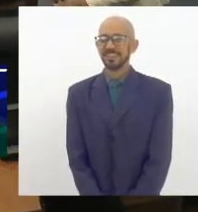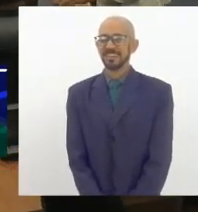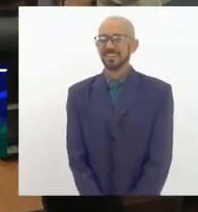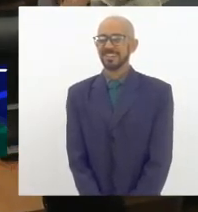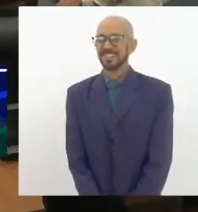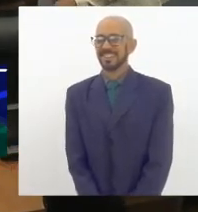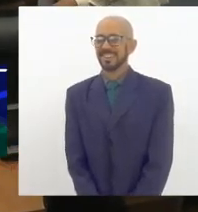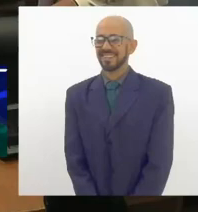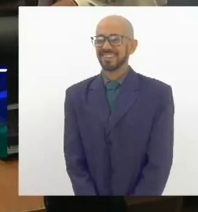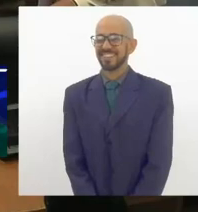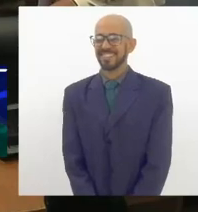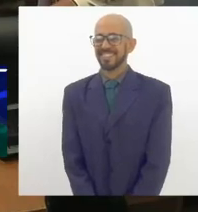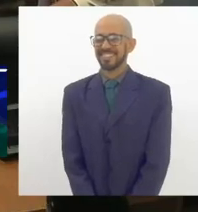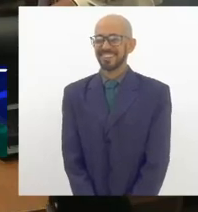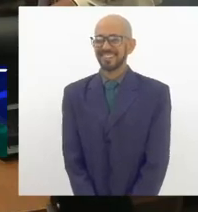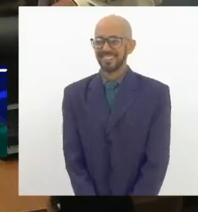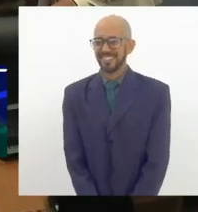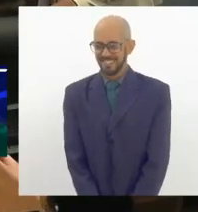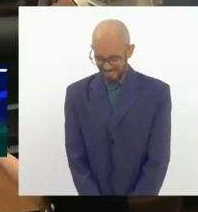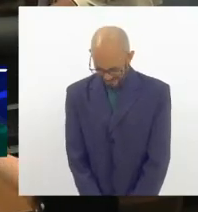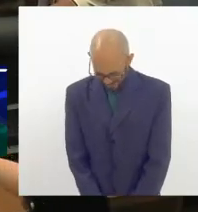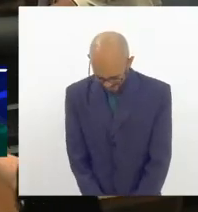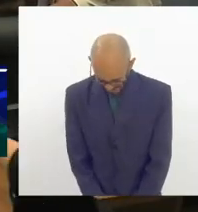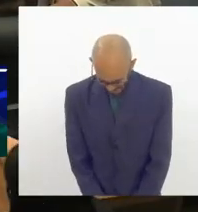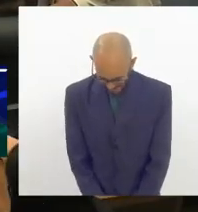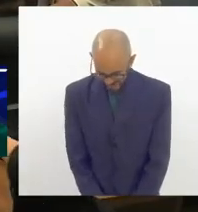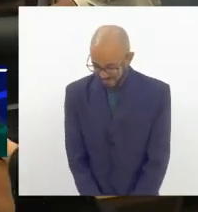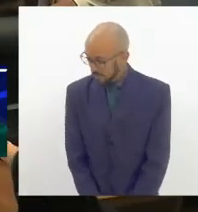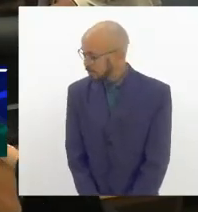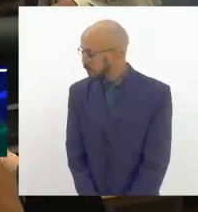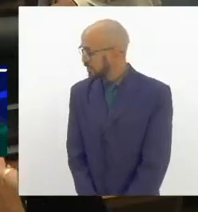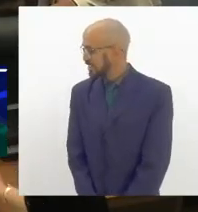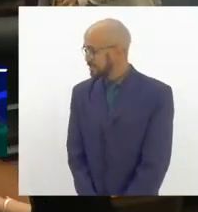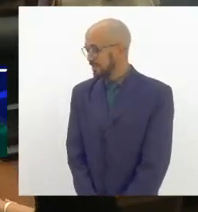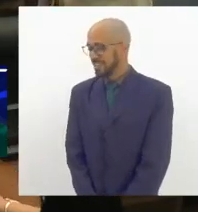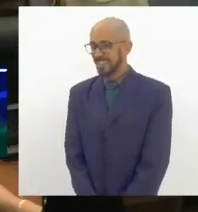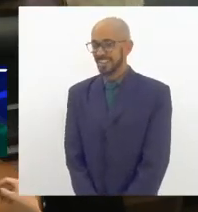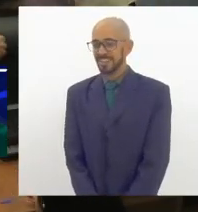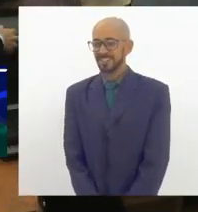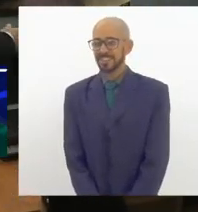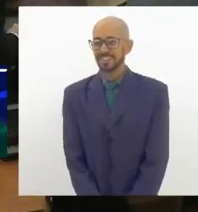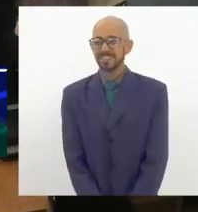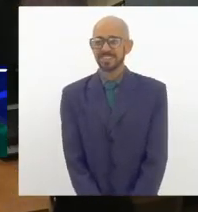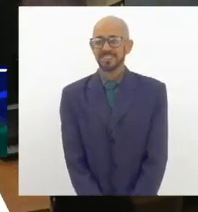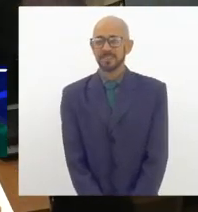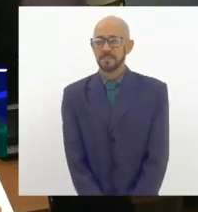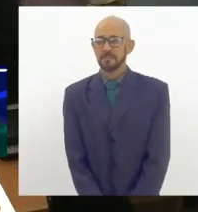E aí E aí